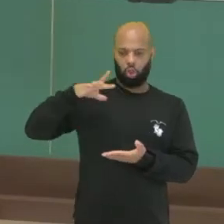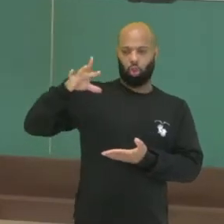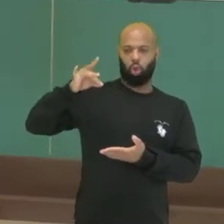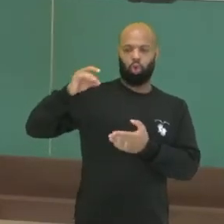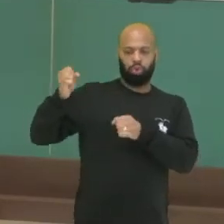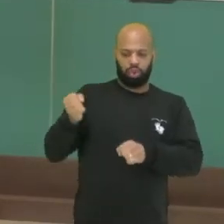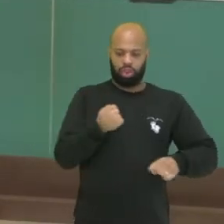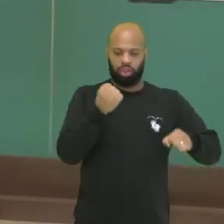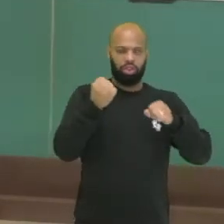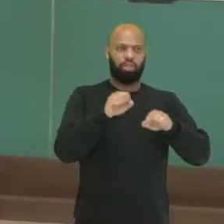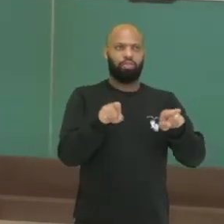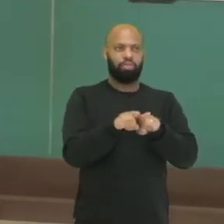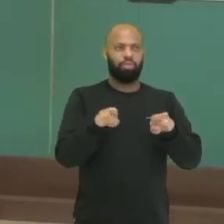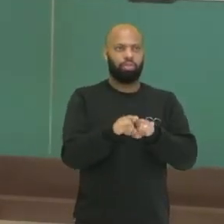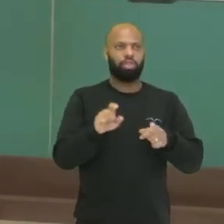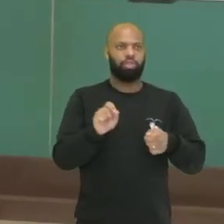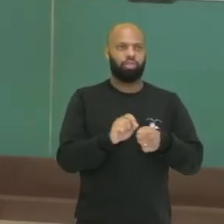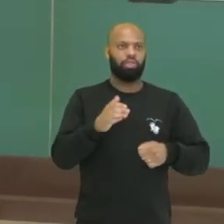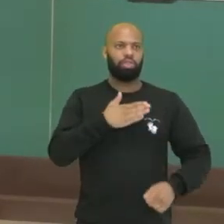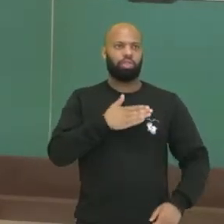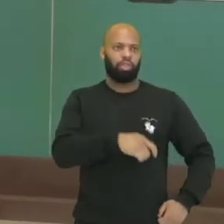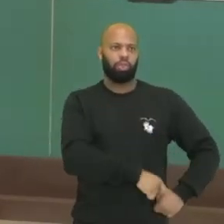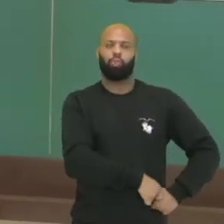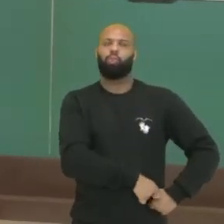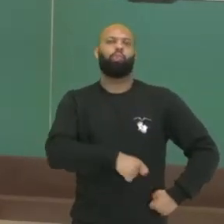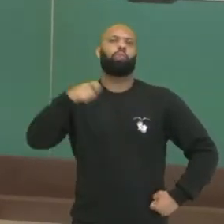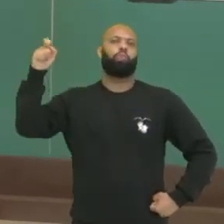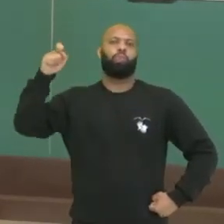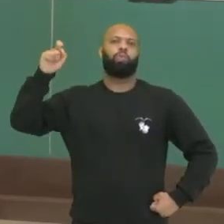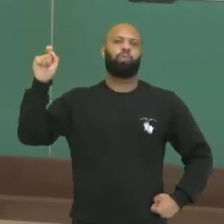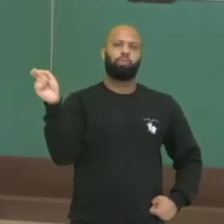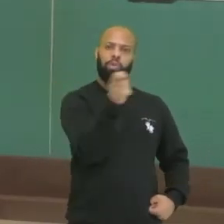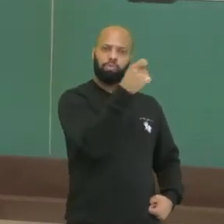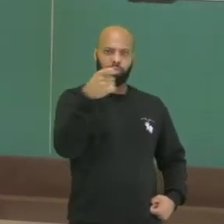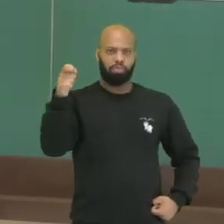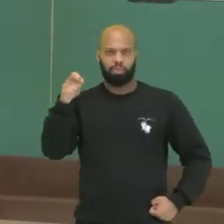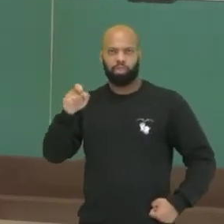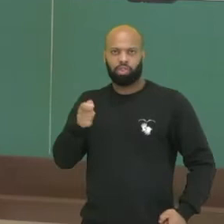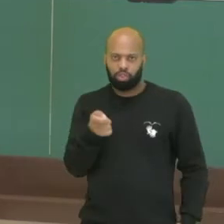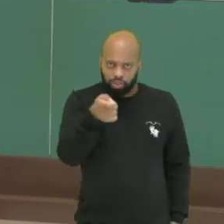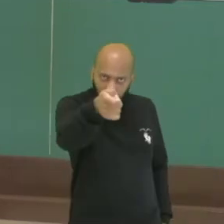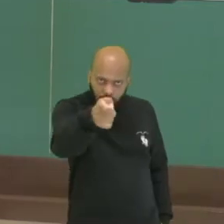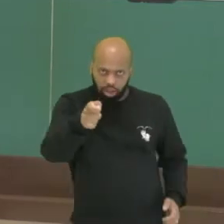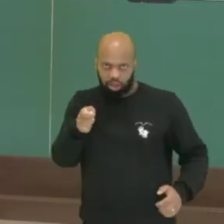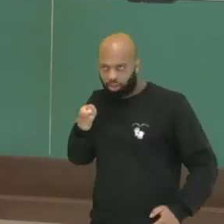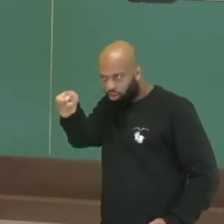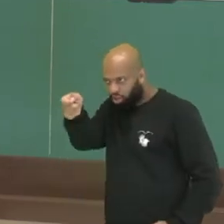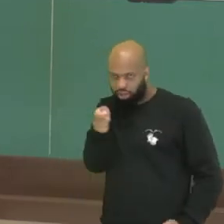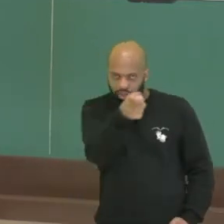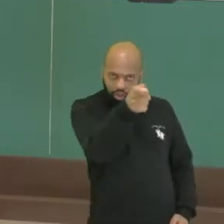vassoura, formando a minha espada de esgrima.